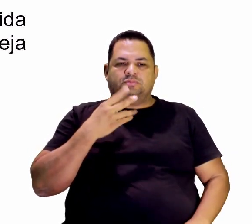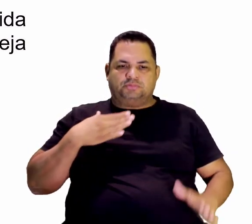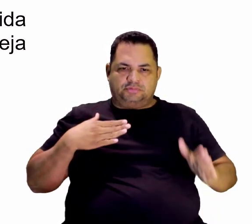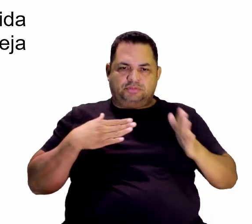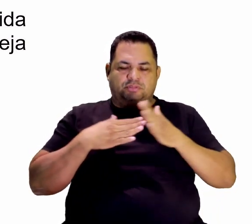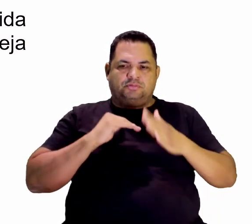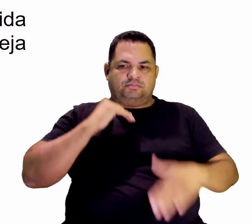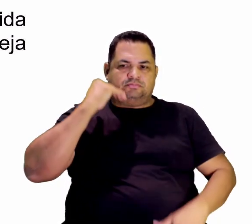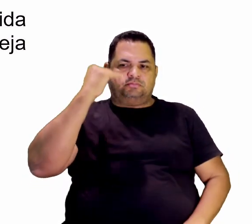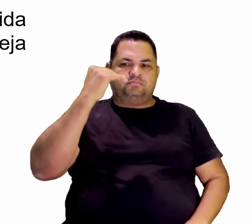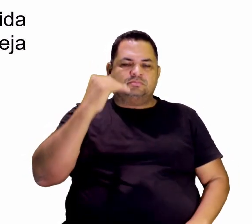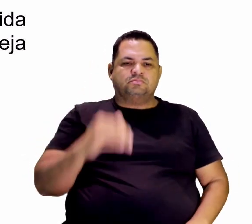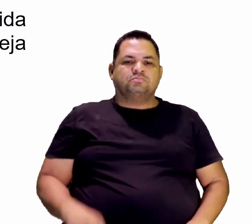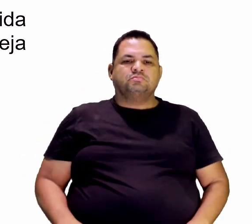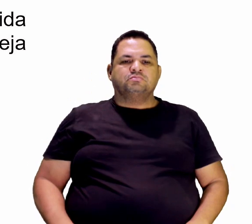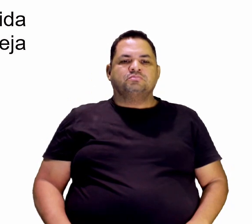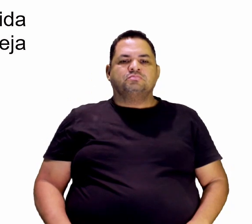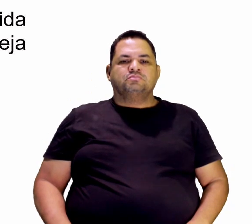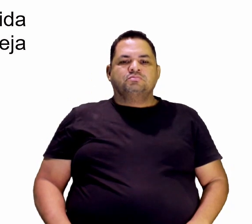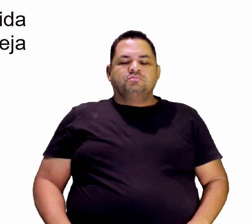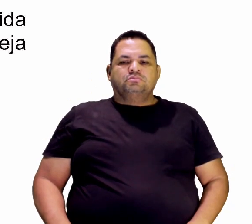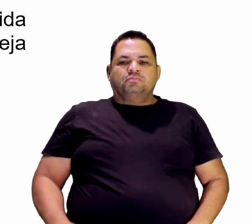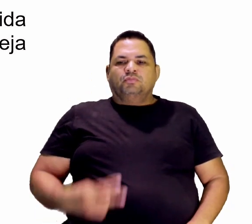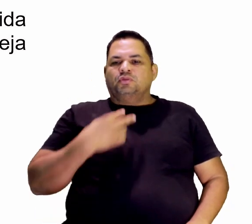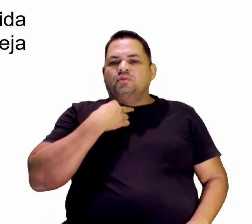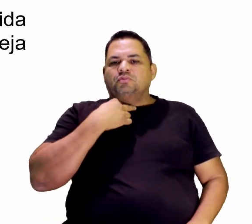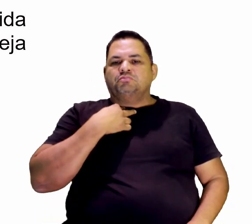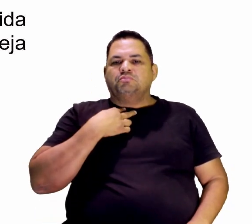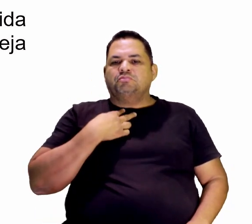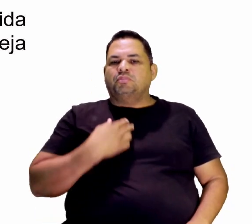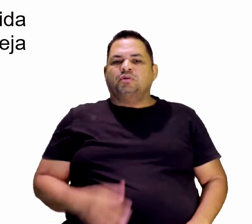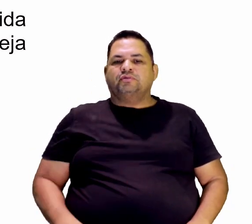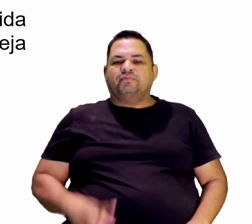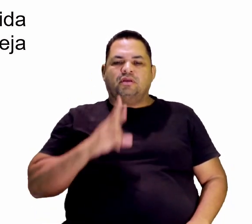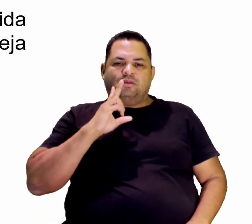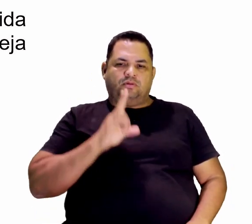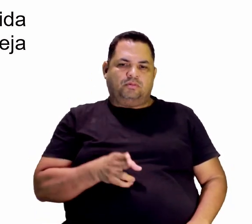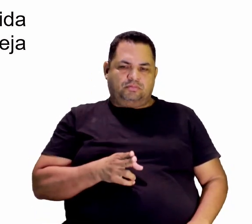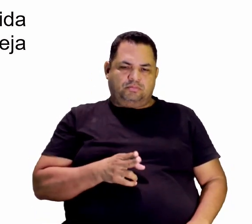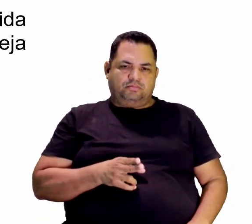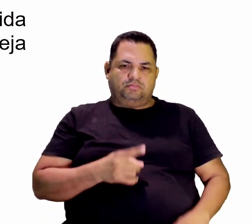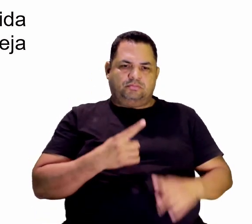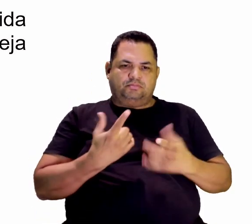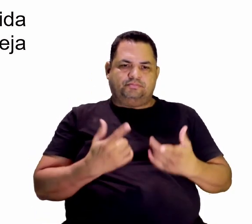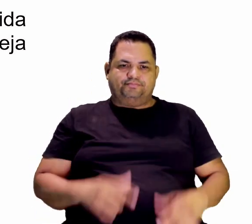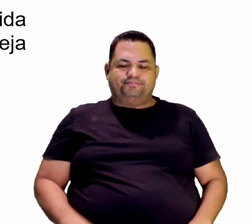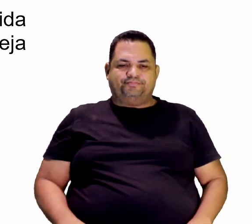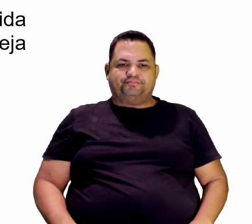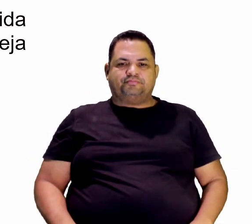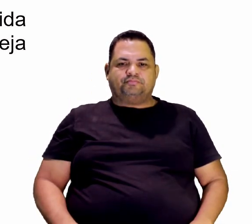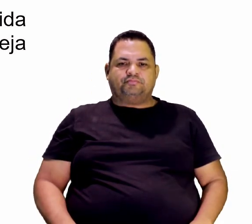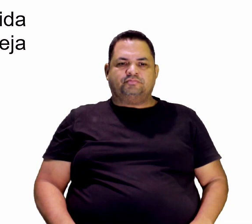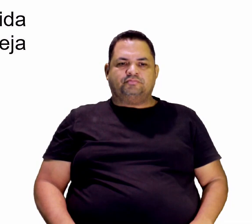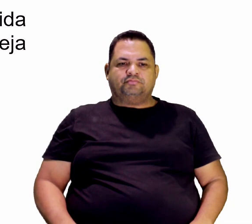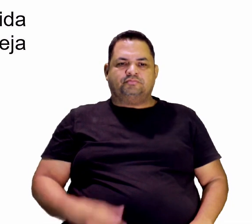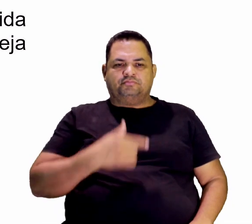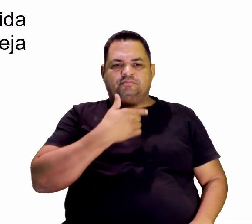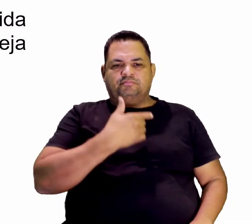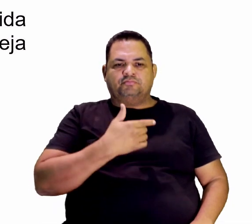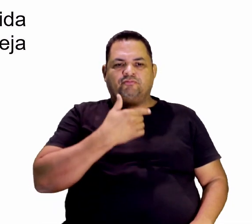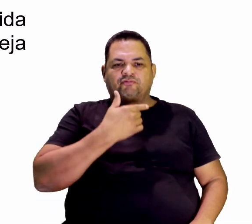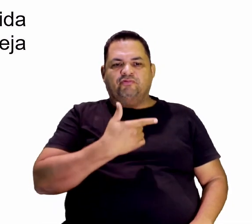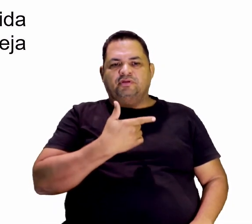cada equipe possui um técnico, uma partida é constituída de 5 sets, não existe o tempo pré-determinado para cada set.